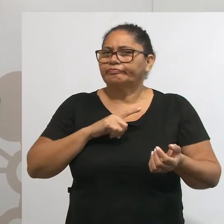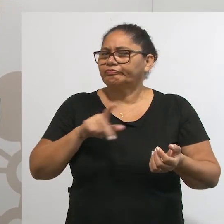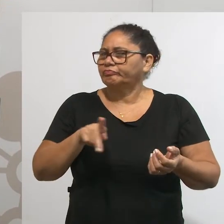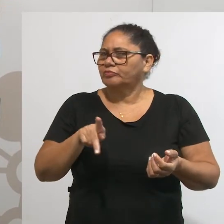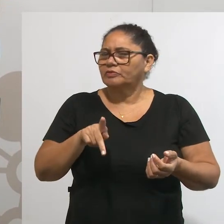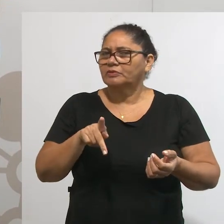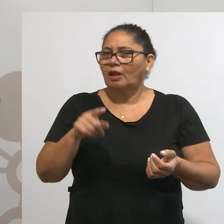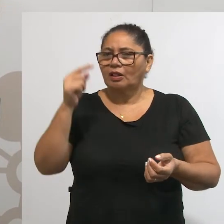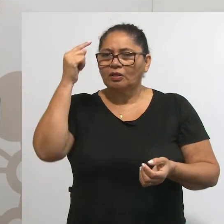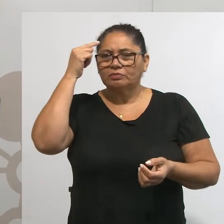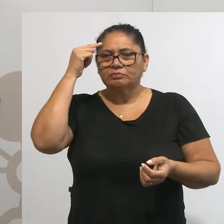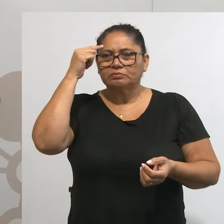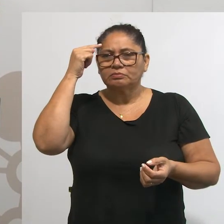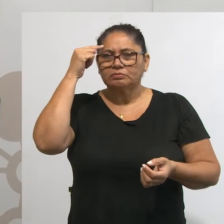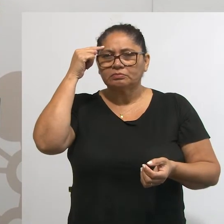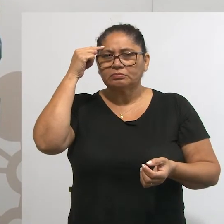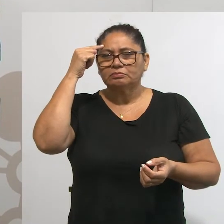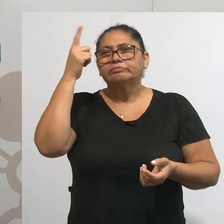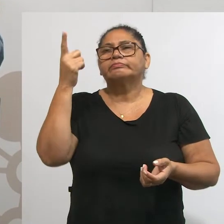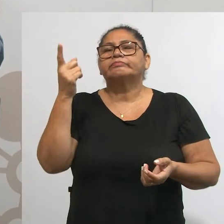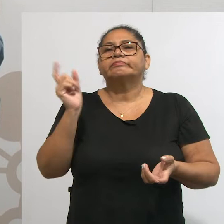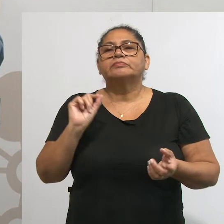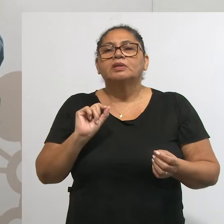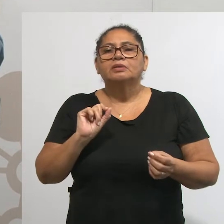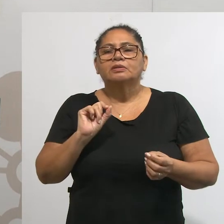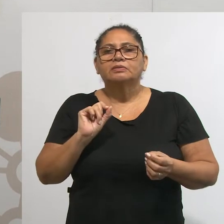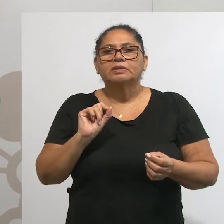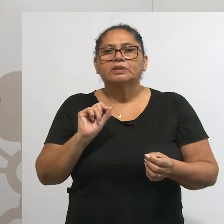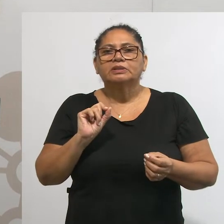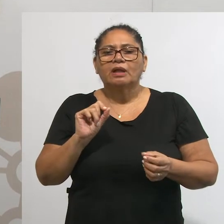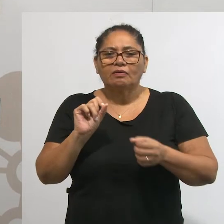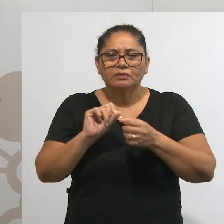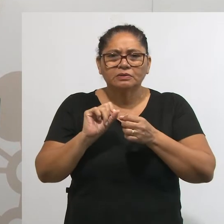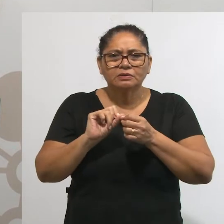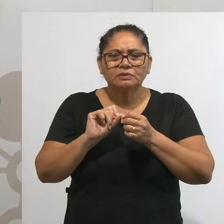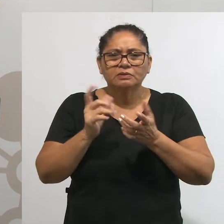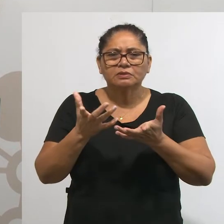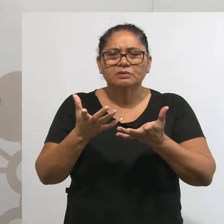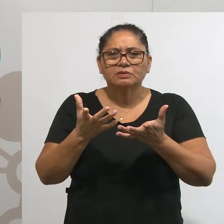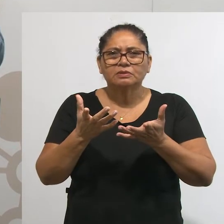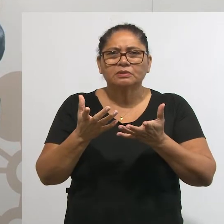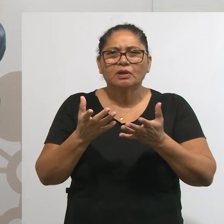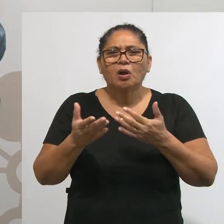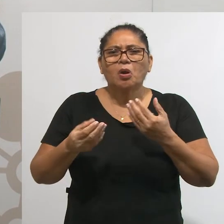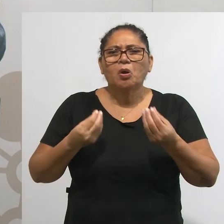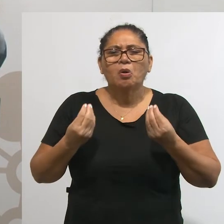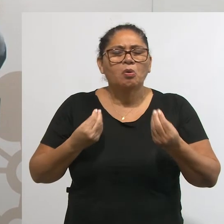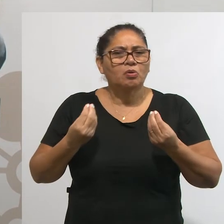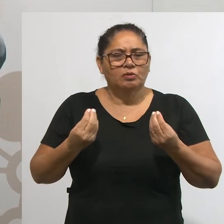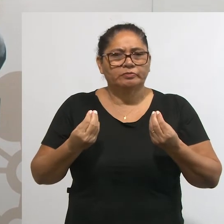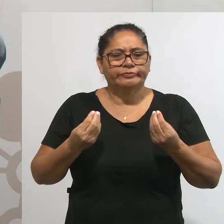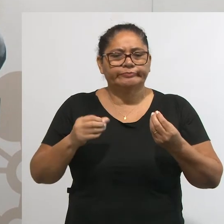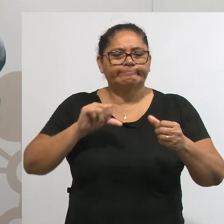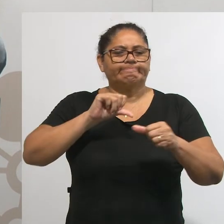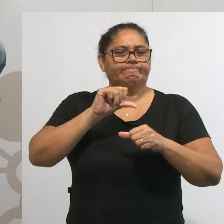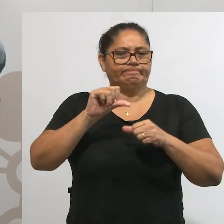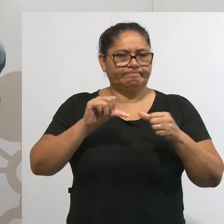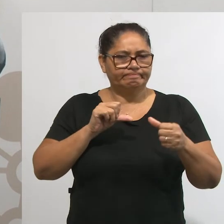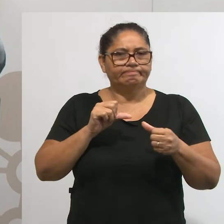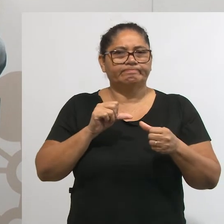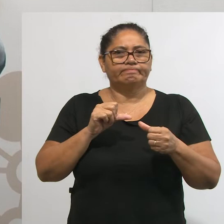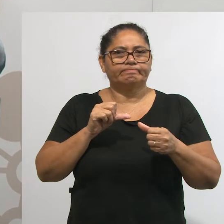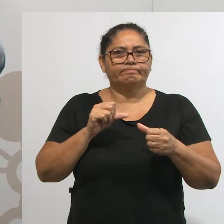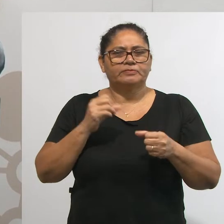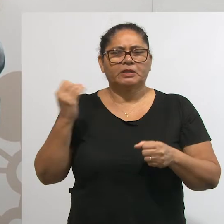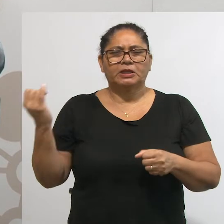E aí se o professor não pensa, não tem como refletir sobre aquilo que ele está fazendo, como ele vai propor mudanças, que